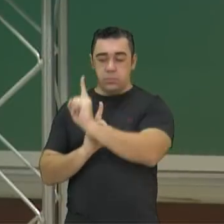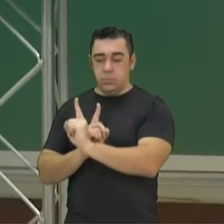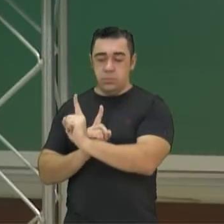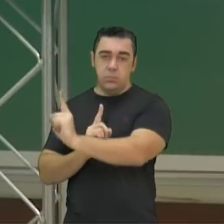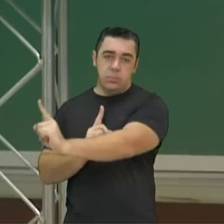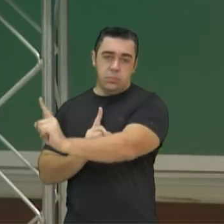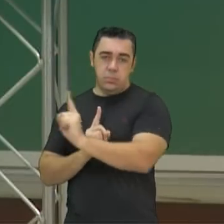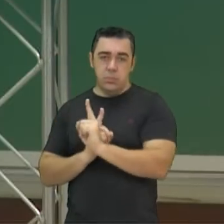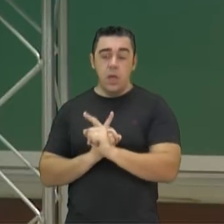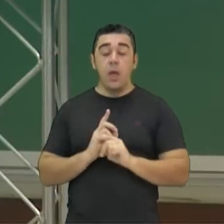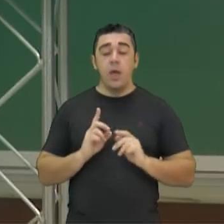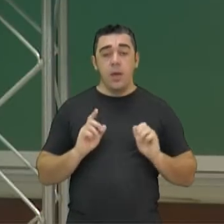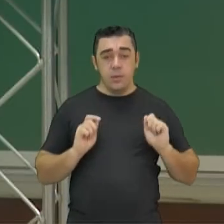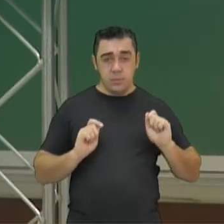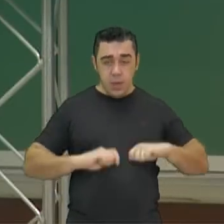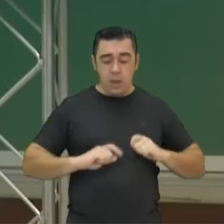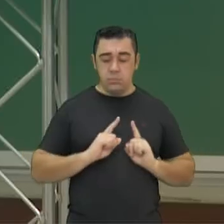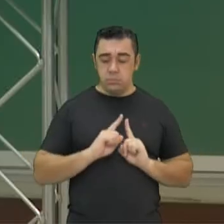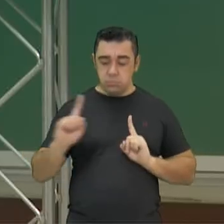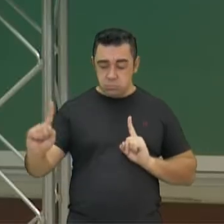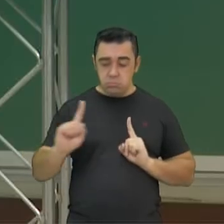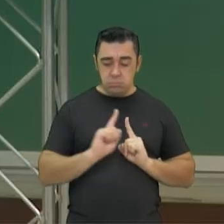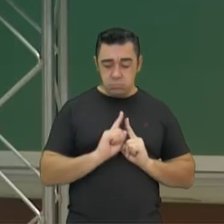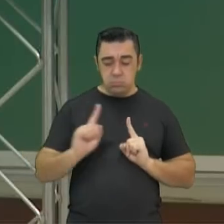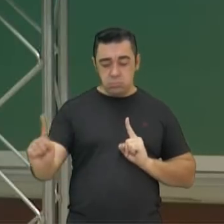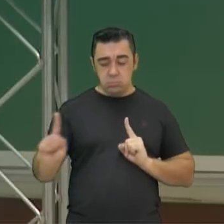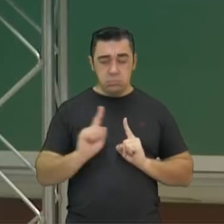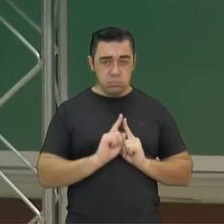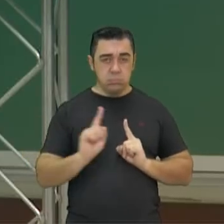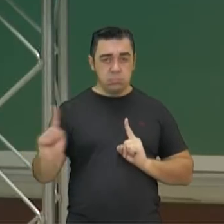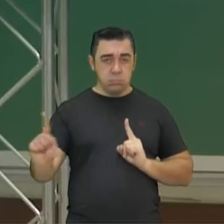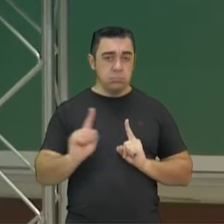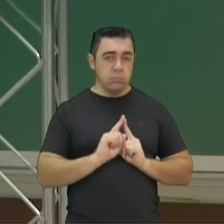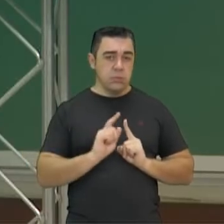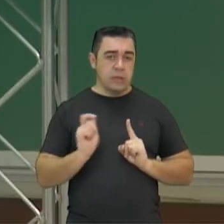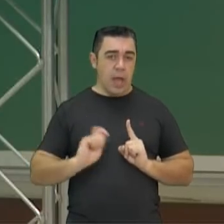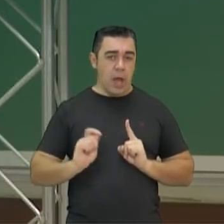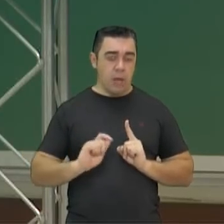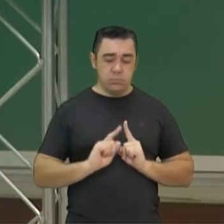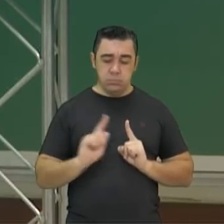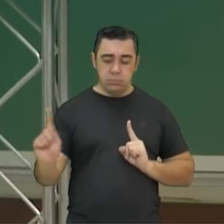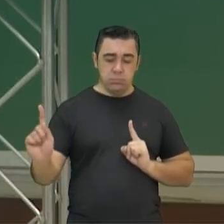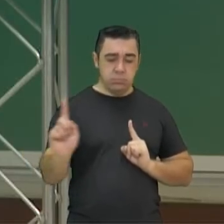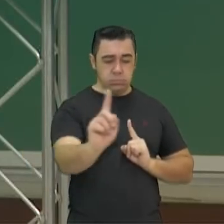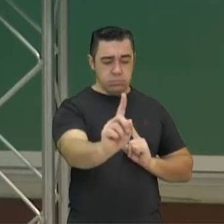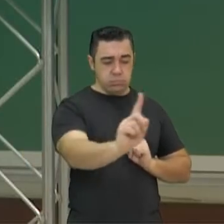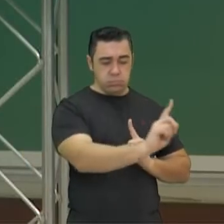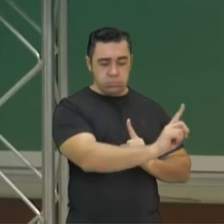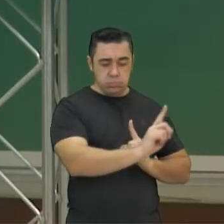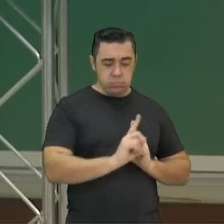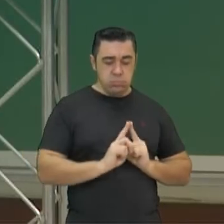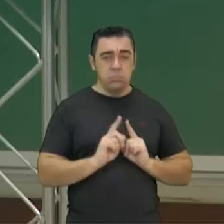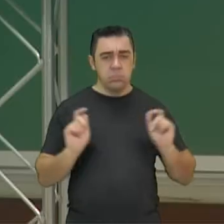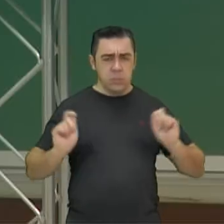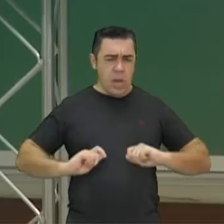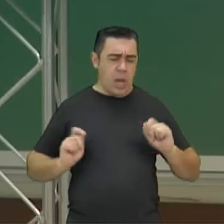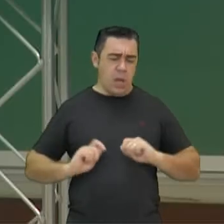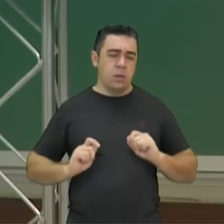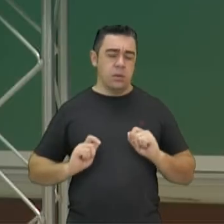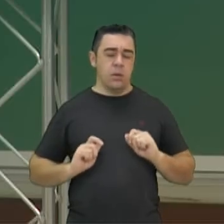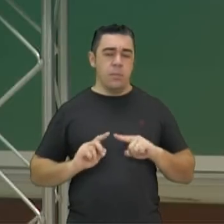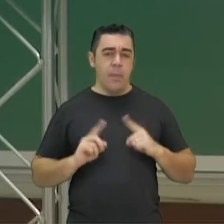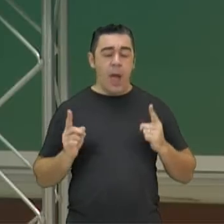retroceder quantas vezes quiser. Mesma coisa que a torre. Ele pode ir lá para o final do tabuleiro, na outra jogada ele pode voltar, ele pode ir para o outro lado.